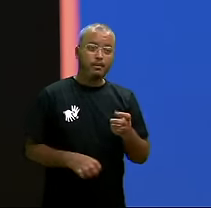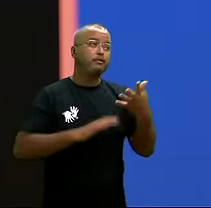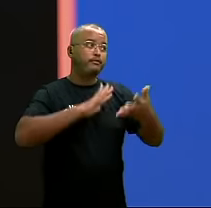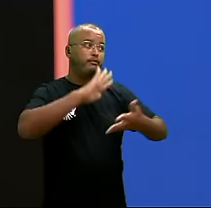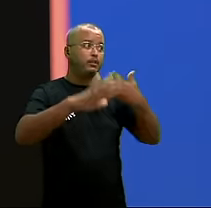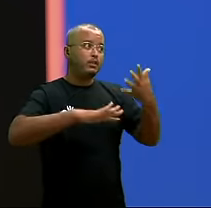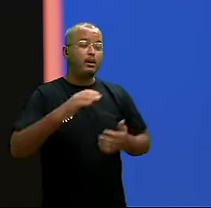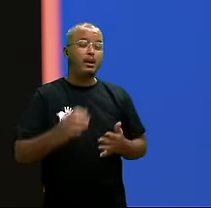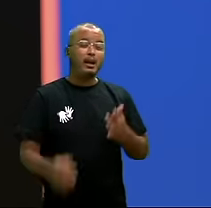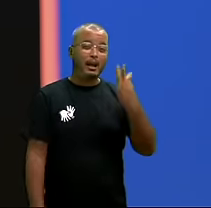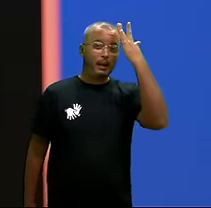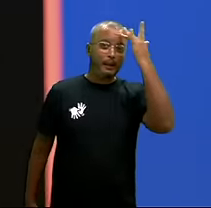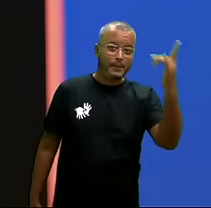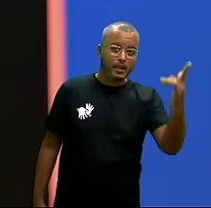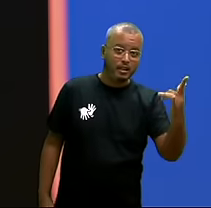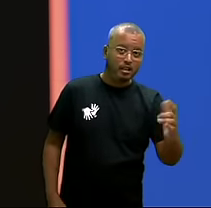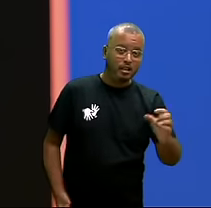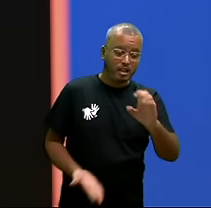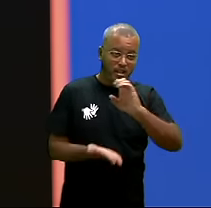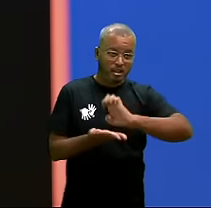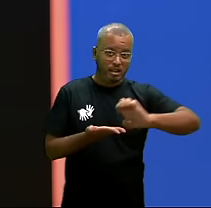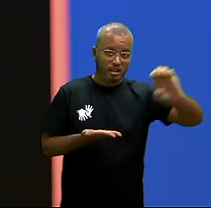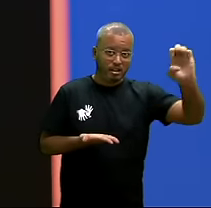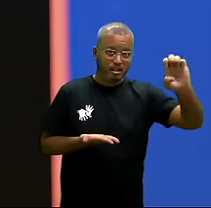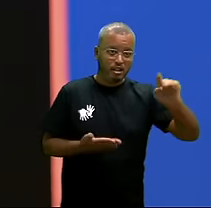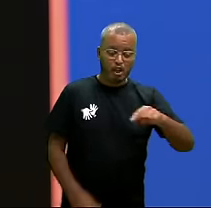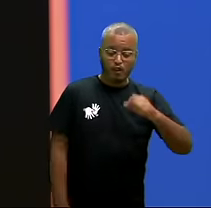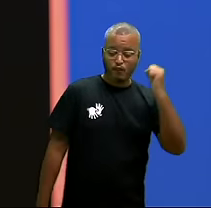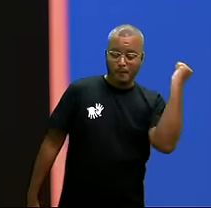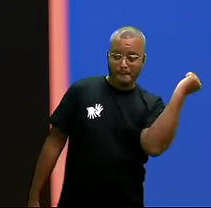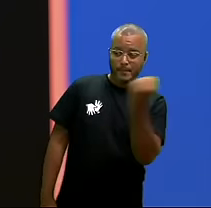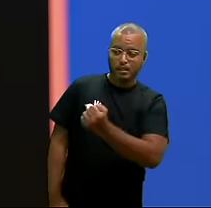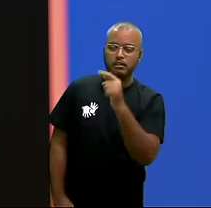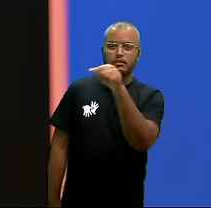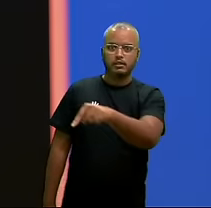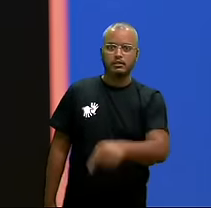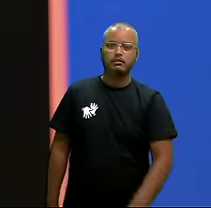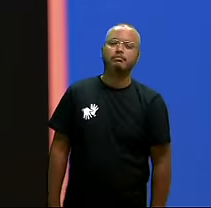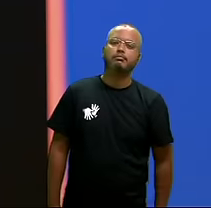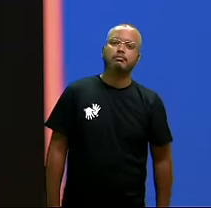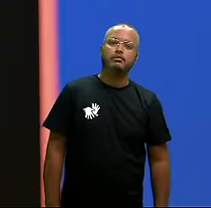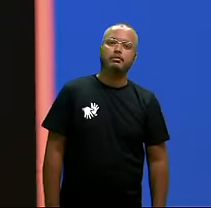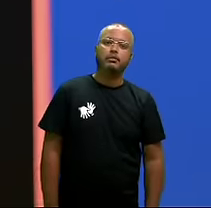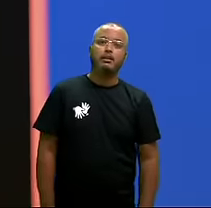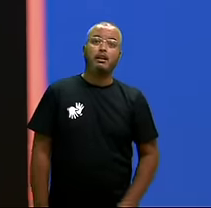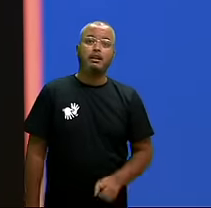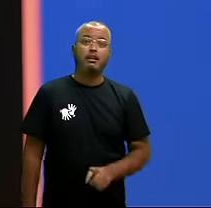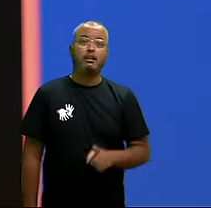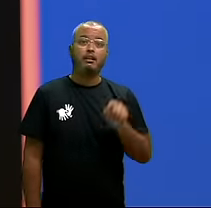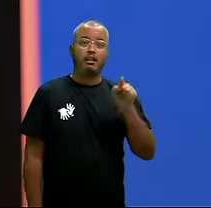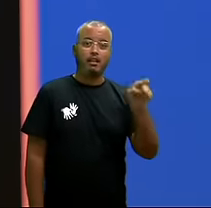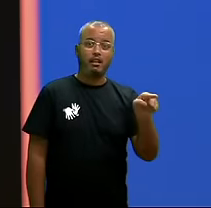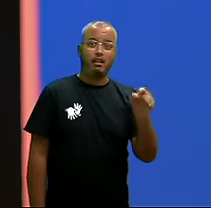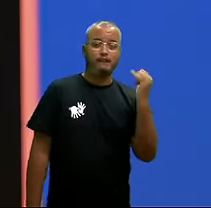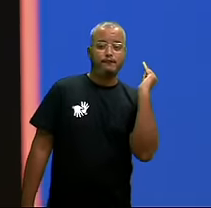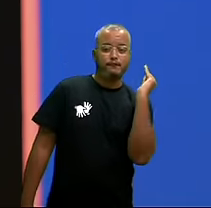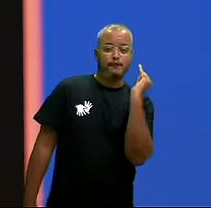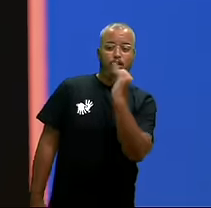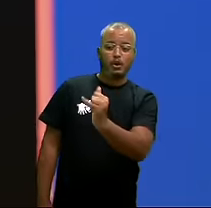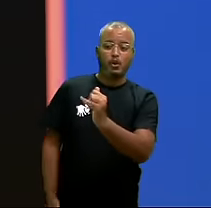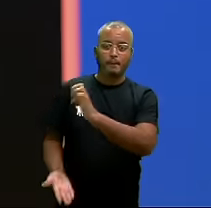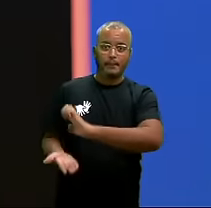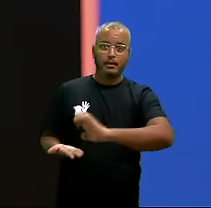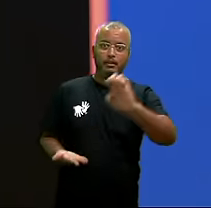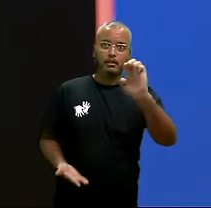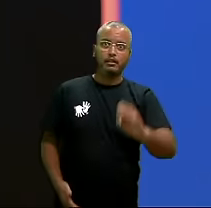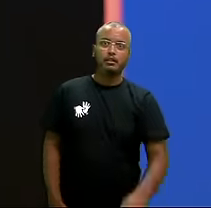mesma hora, você vai estar morto e com a cabeça arrancada. Disse para quem? Para quem que ela diz isso? Deus